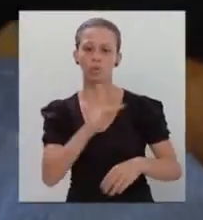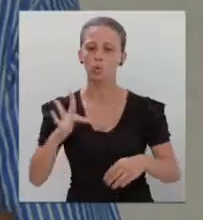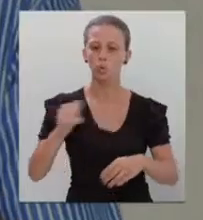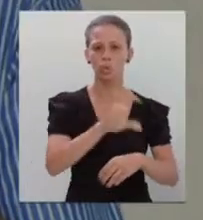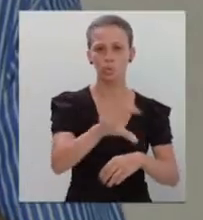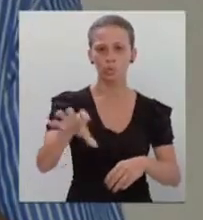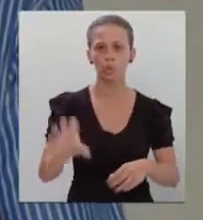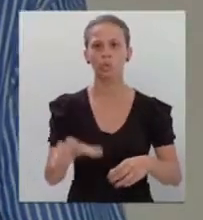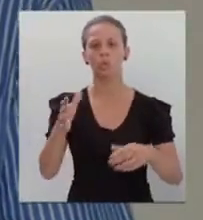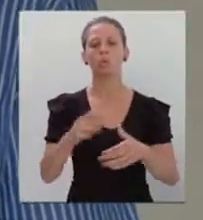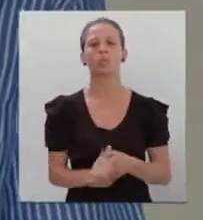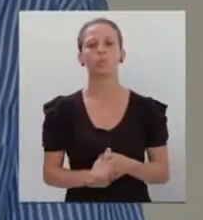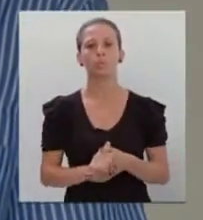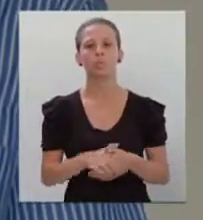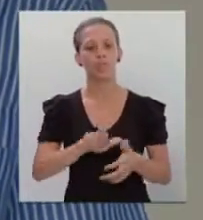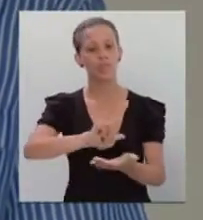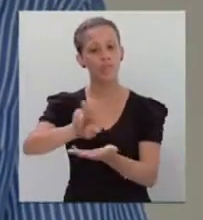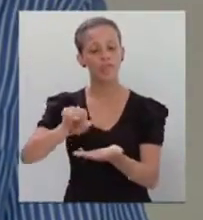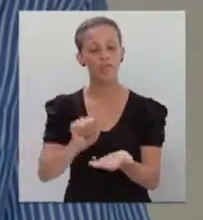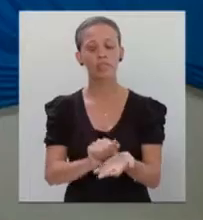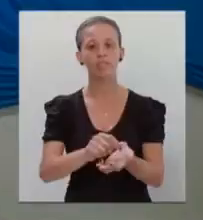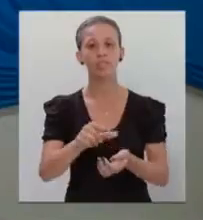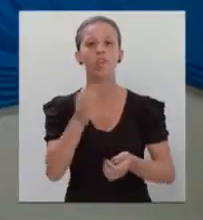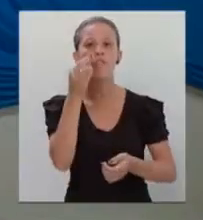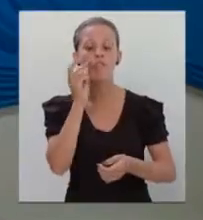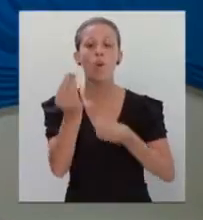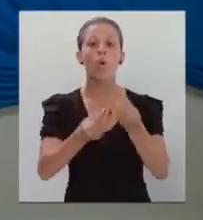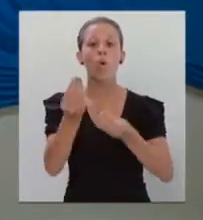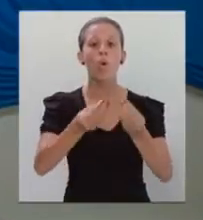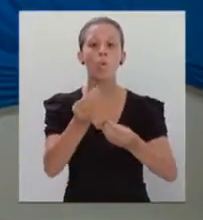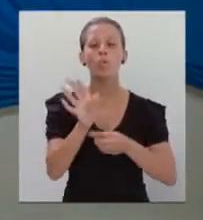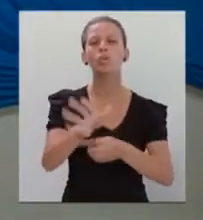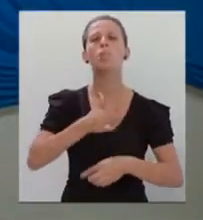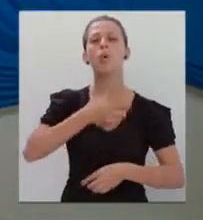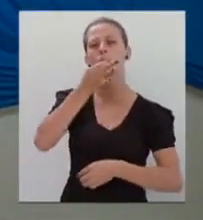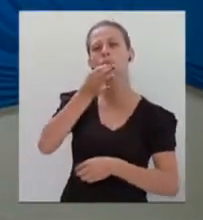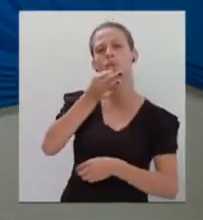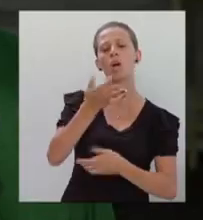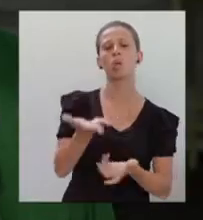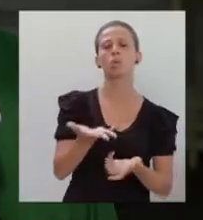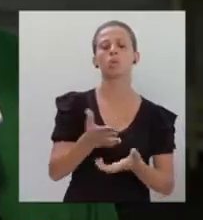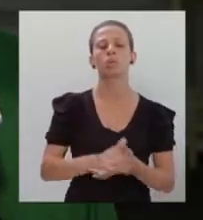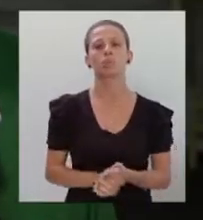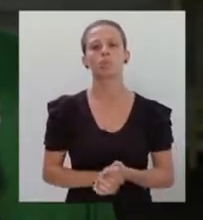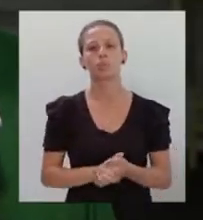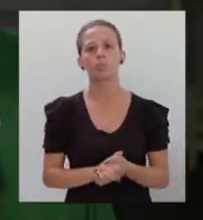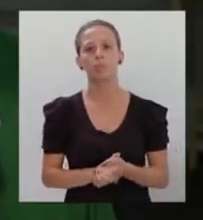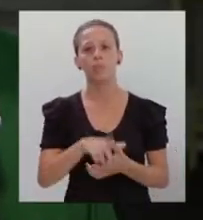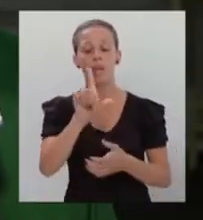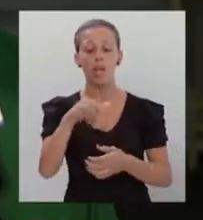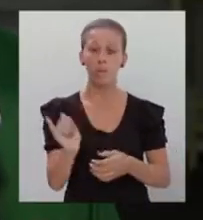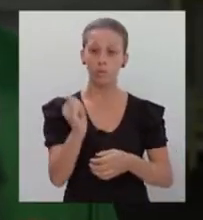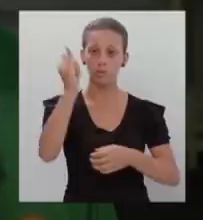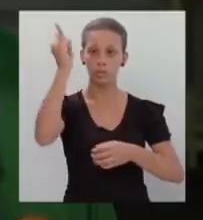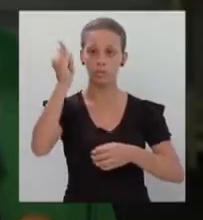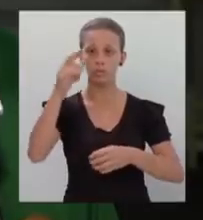as áreas, órgãos e vertentes diferentes tentaram mostrar a sua visão sobre o assunto. A malha cicloviária é